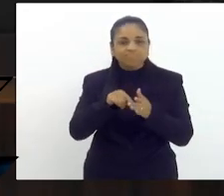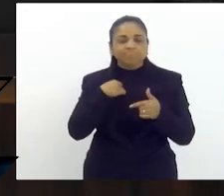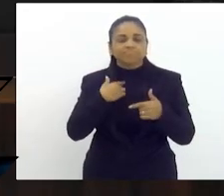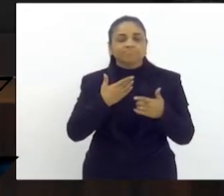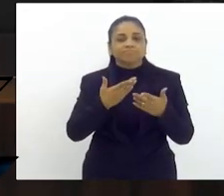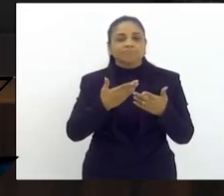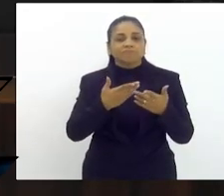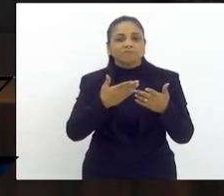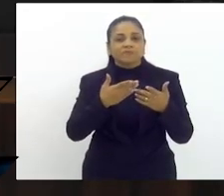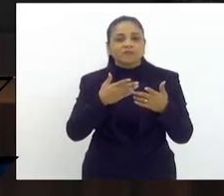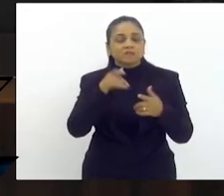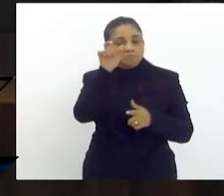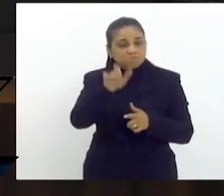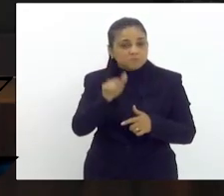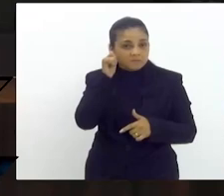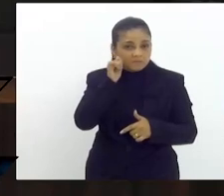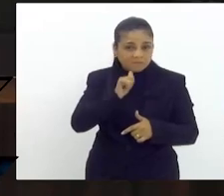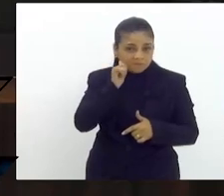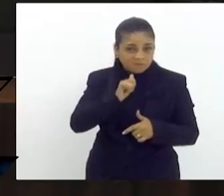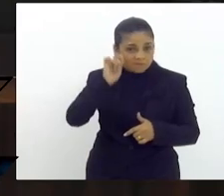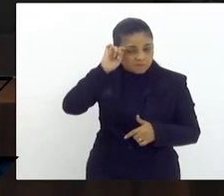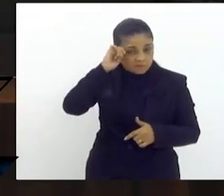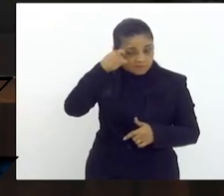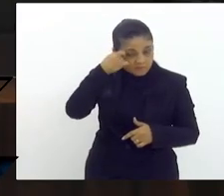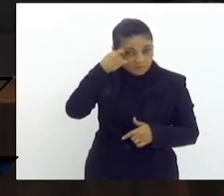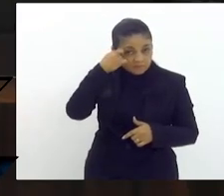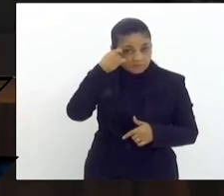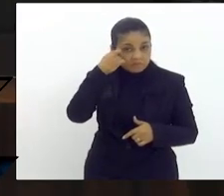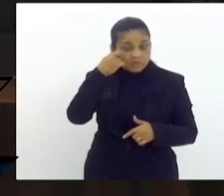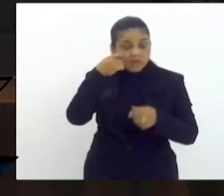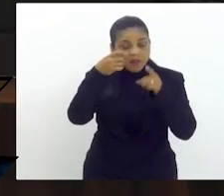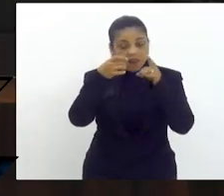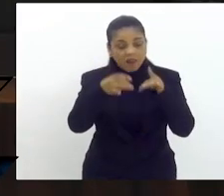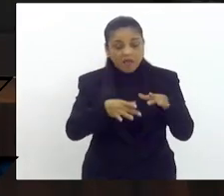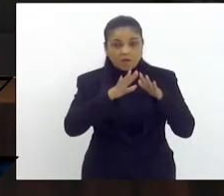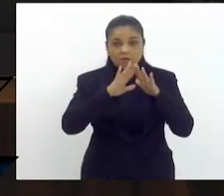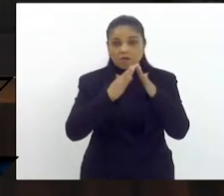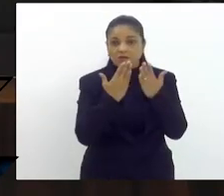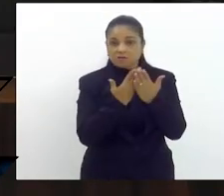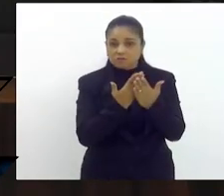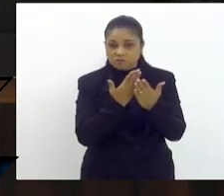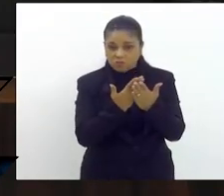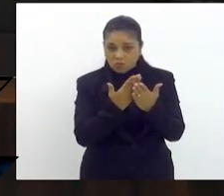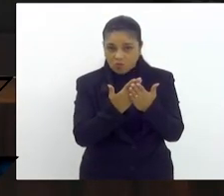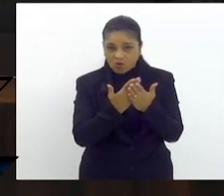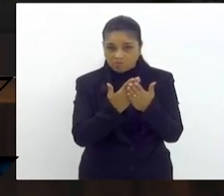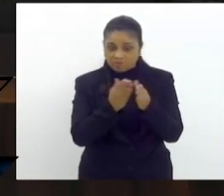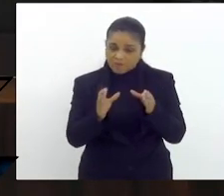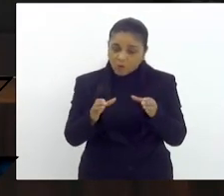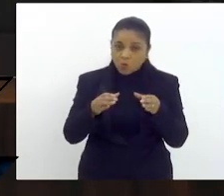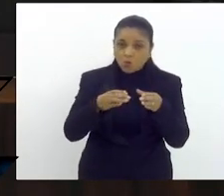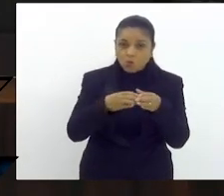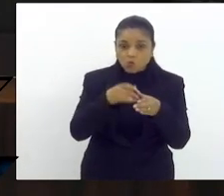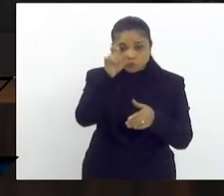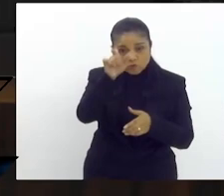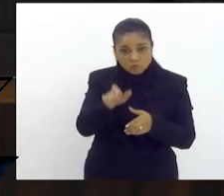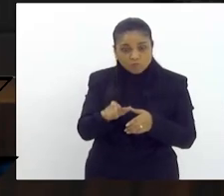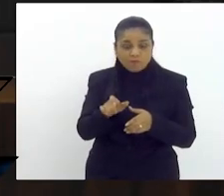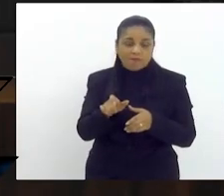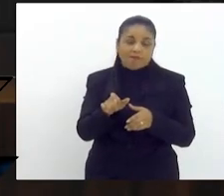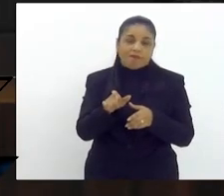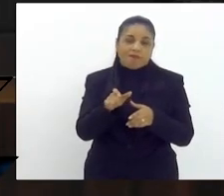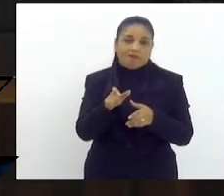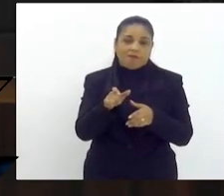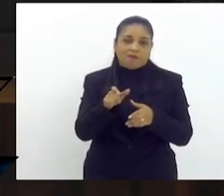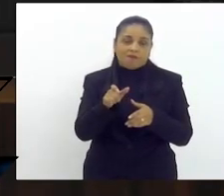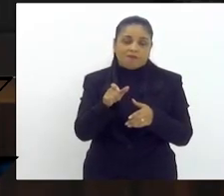meninas negras são aquelas que mais deixam a escola e mais fazem parte do grupo de mulheres desempregados